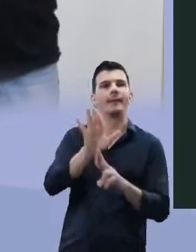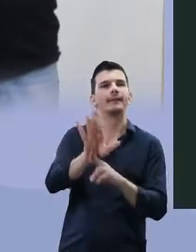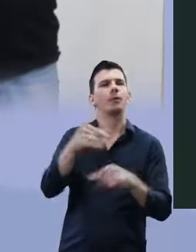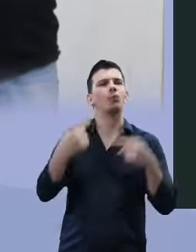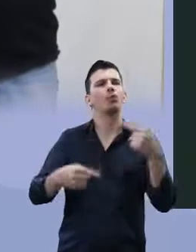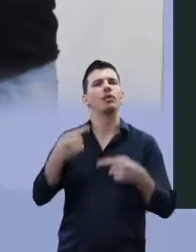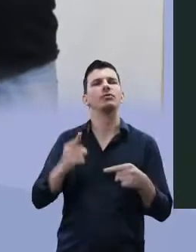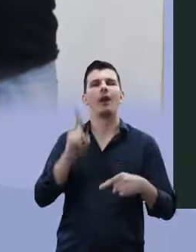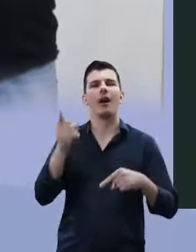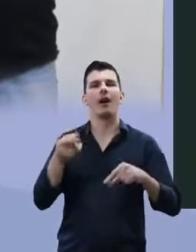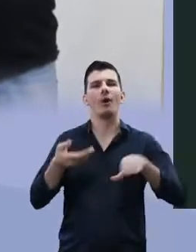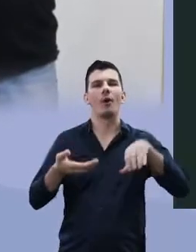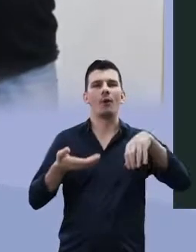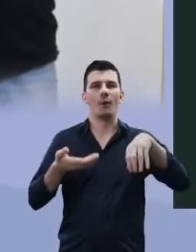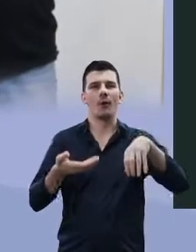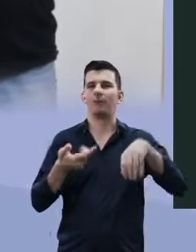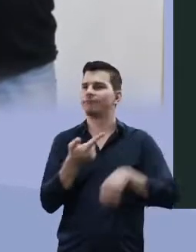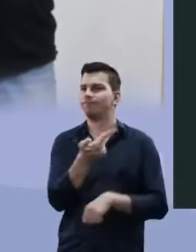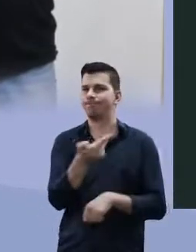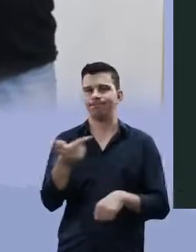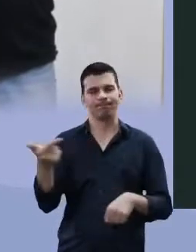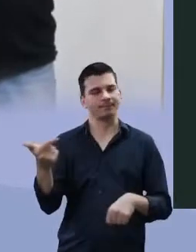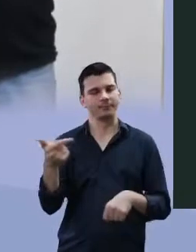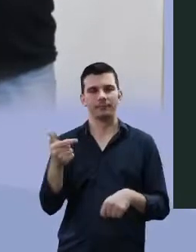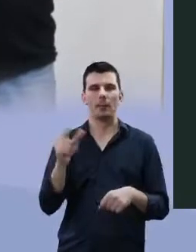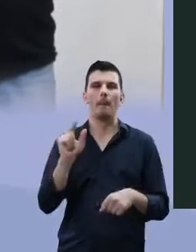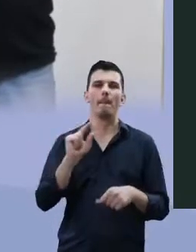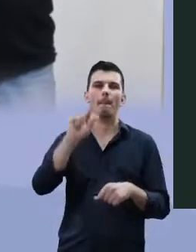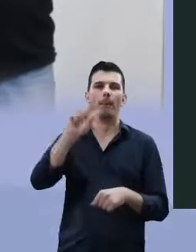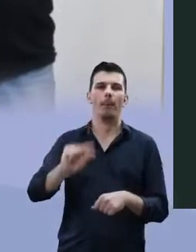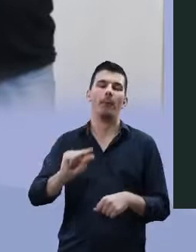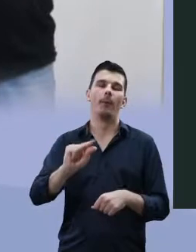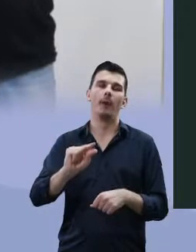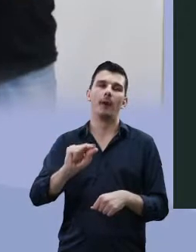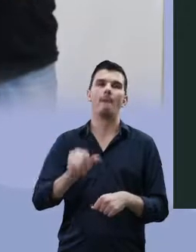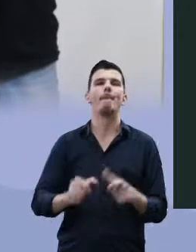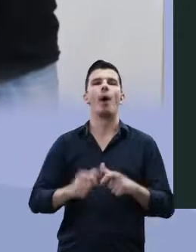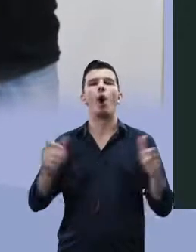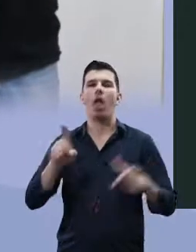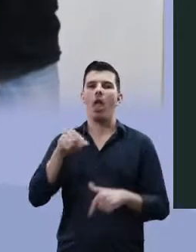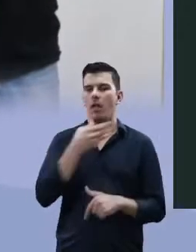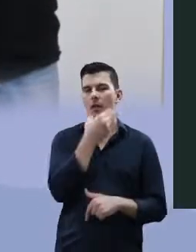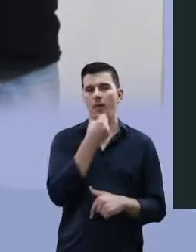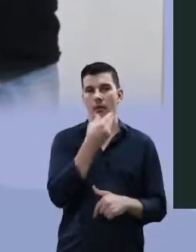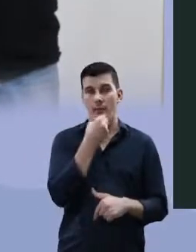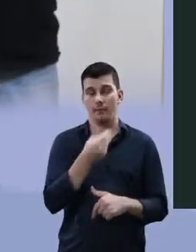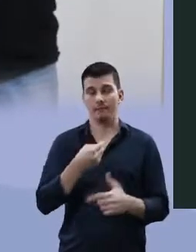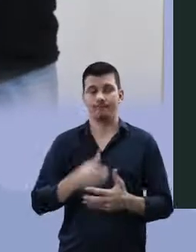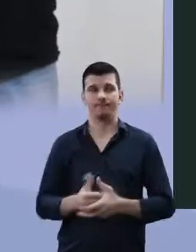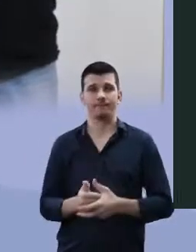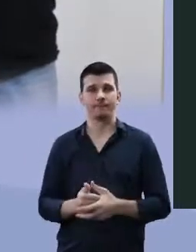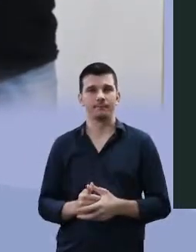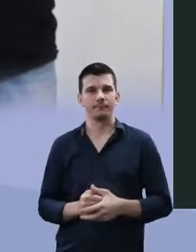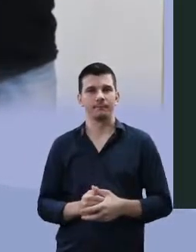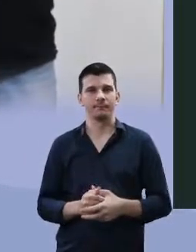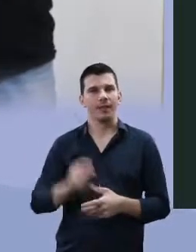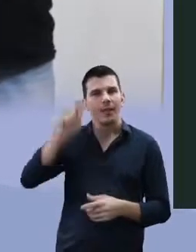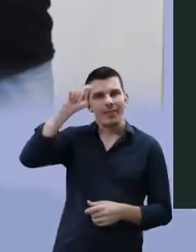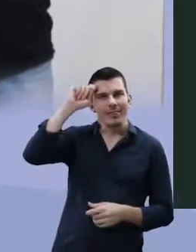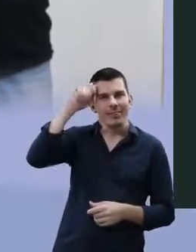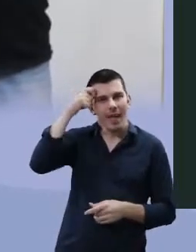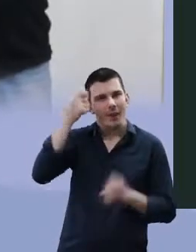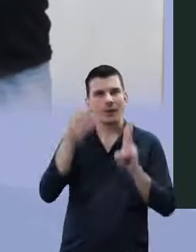aproximadamente. Então, há uma desproporcionalidade aí nessa distribuição dos